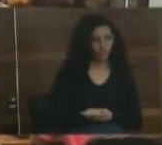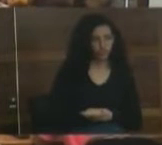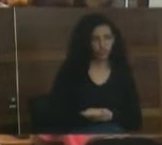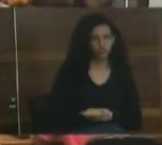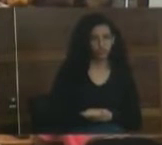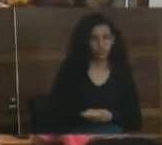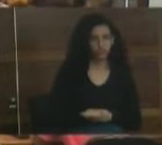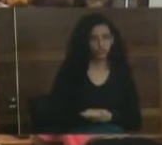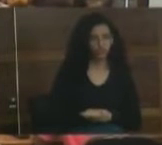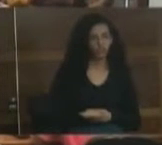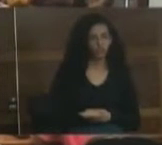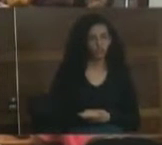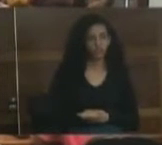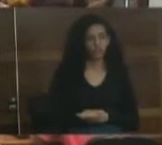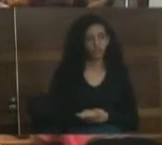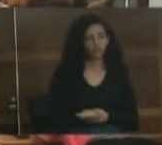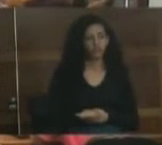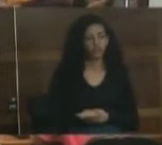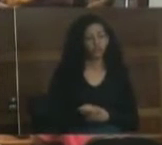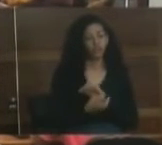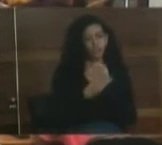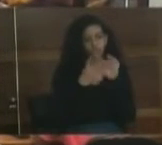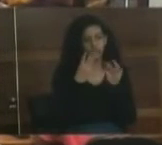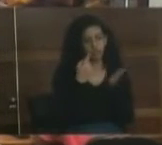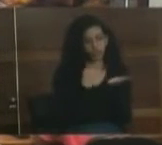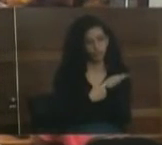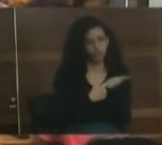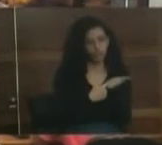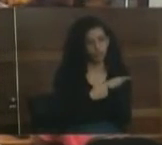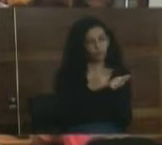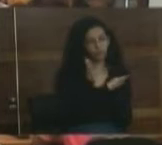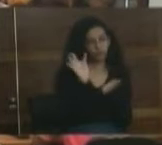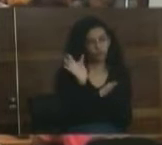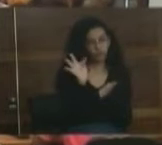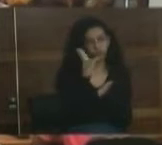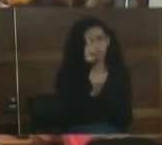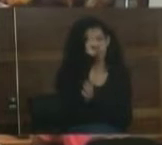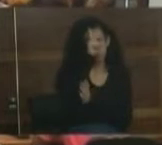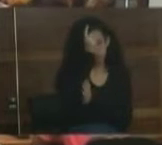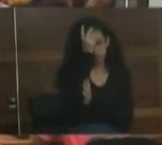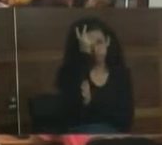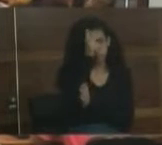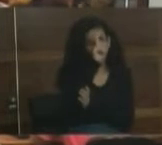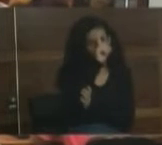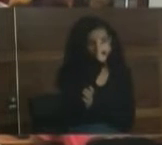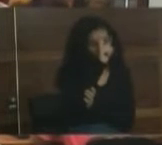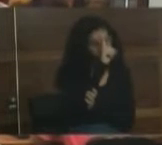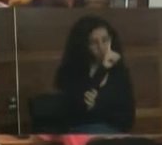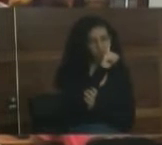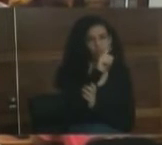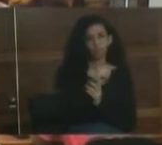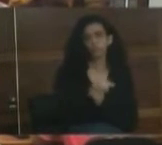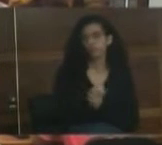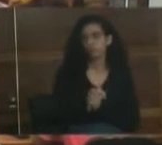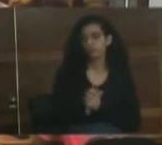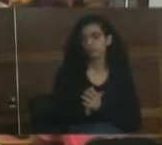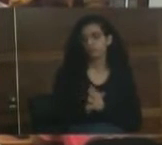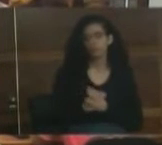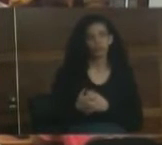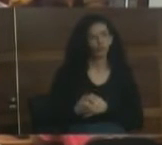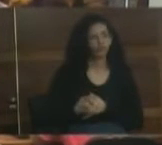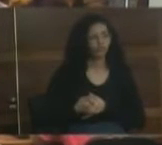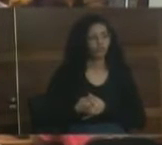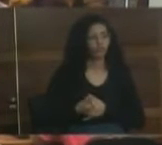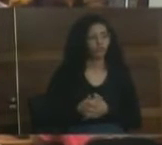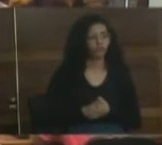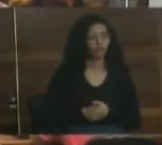oi e a universidade hospital e o hospital é isso que é hoje esse convênio que nós recebemos da estácio